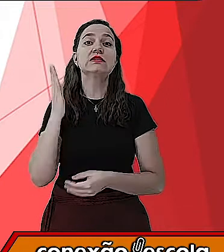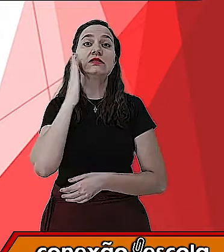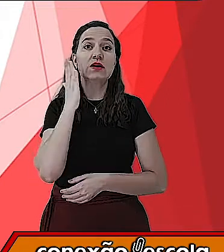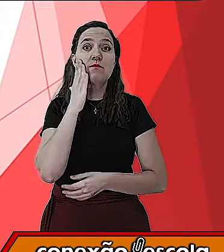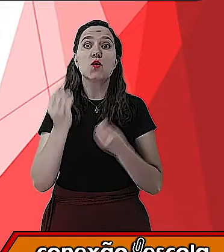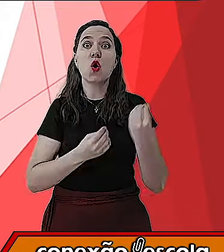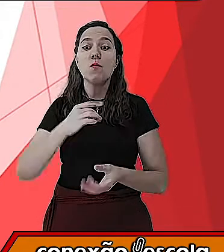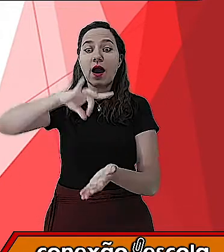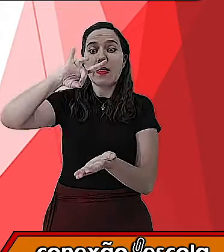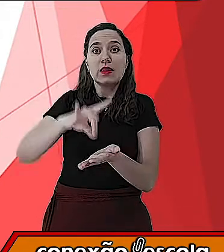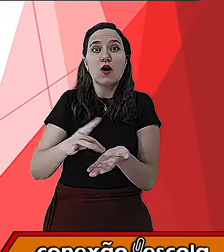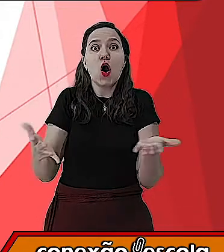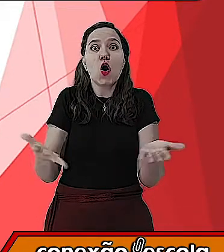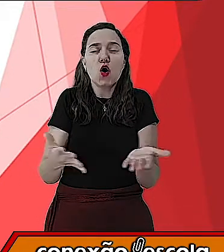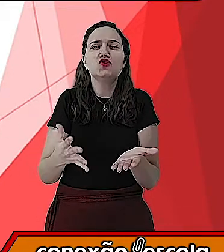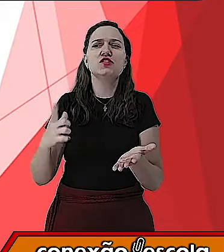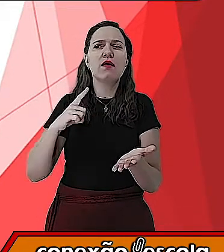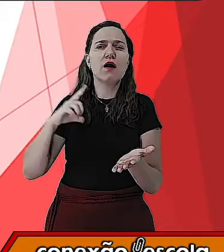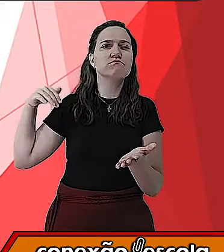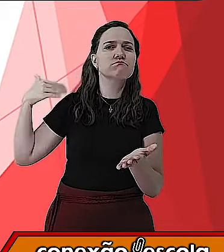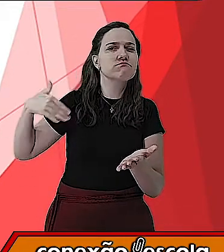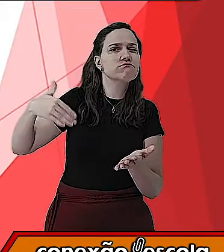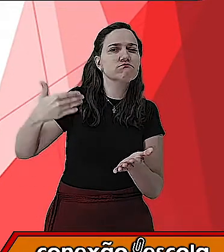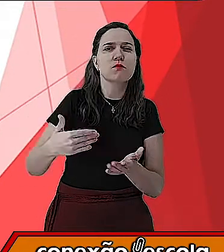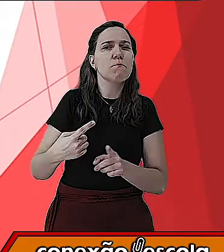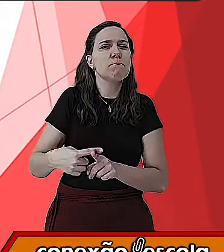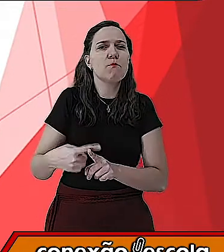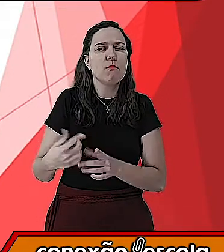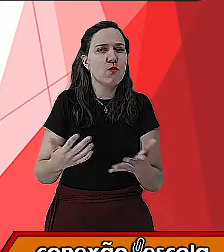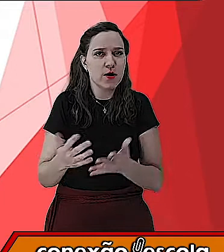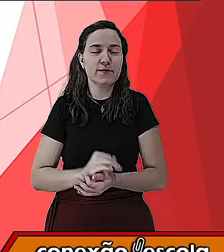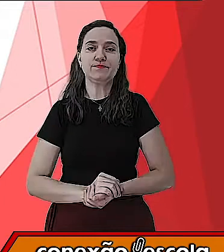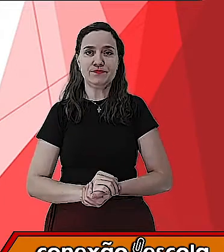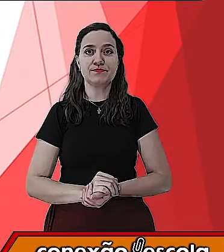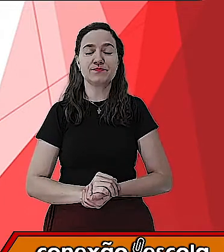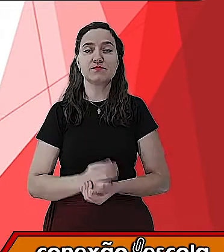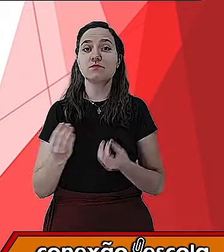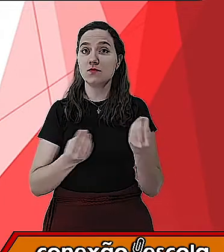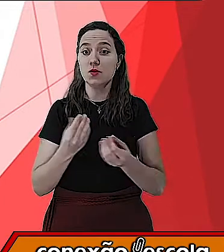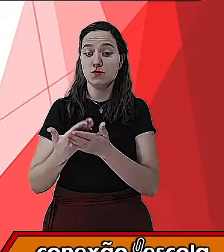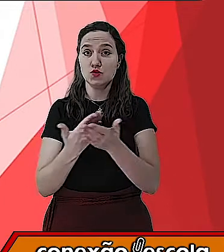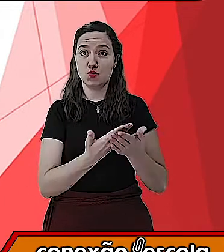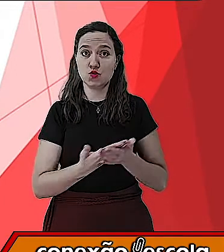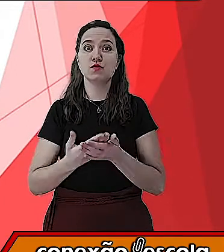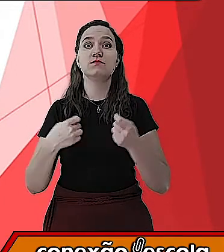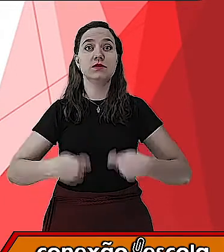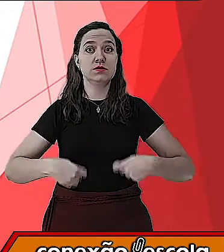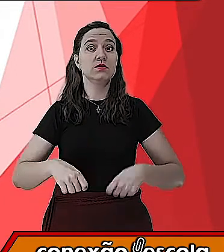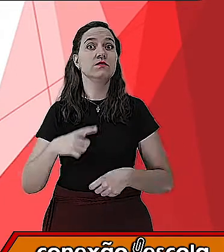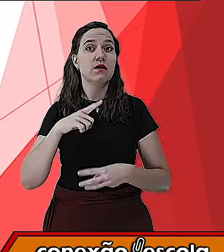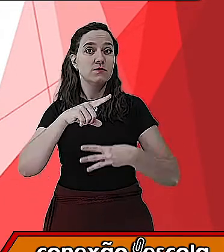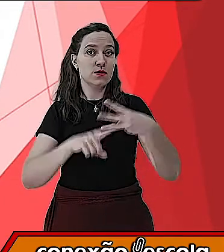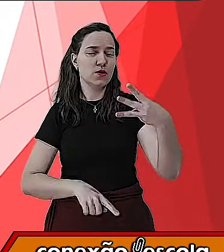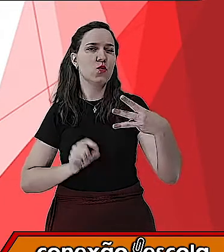própria realidade. Para facilitar esse estudo, dividiu-se o tempo